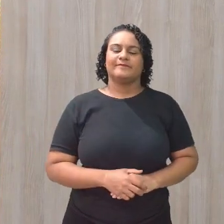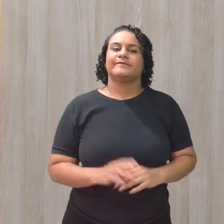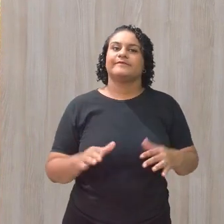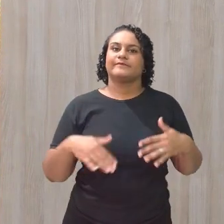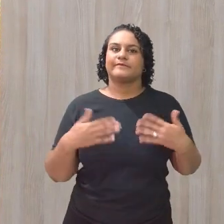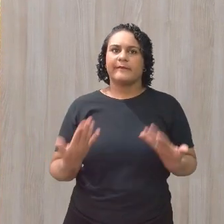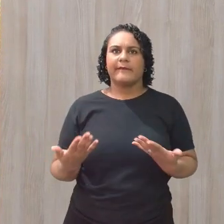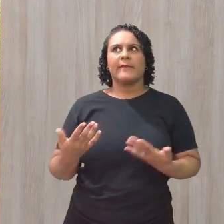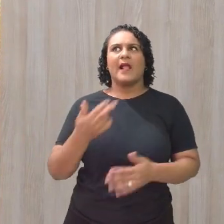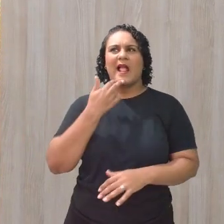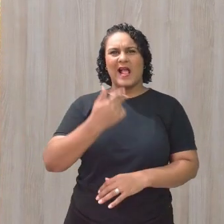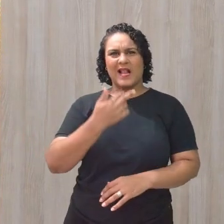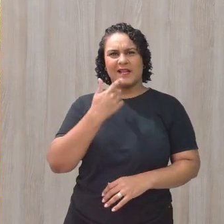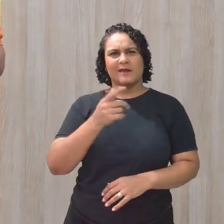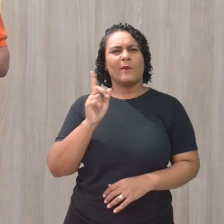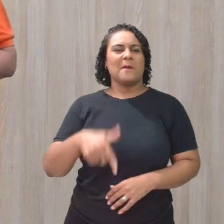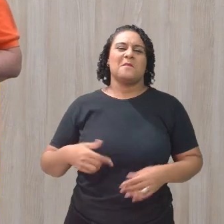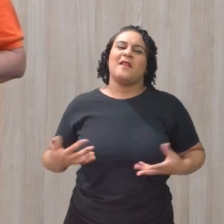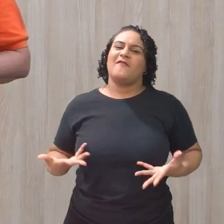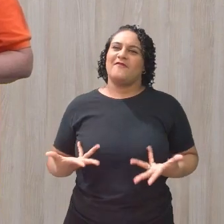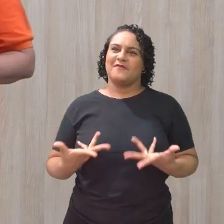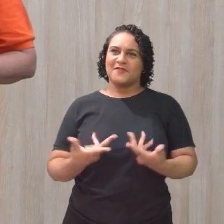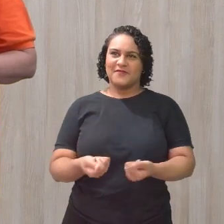a nossa língua, ela é maravilhosa.